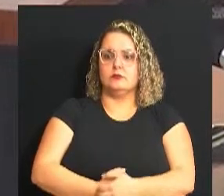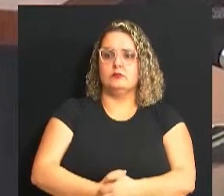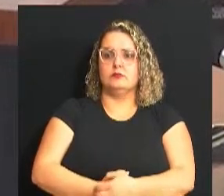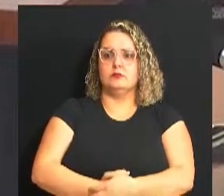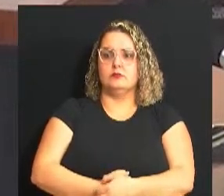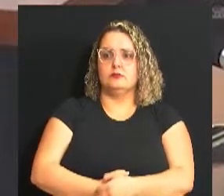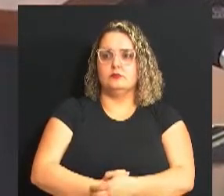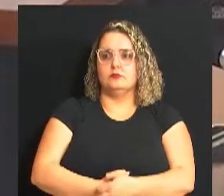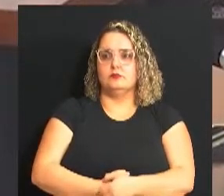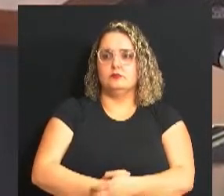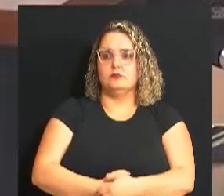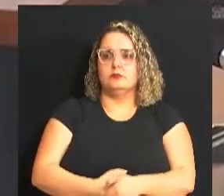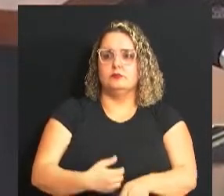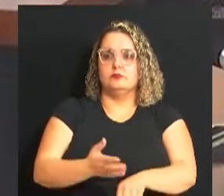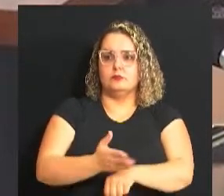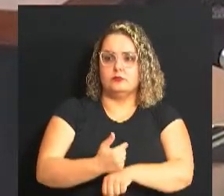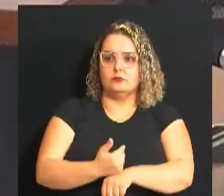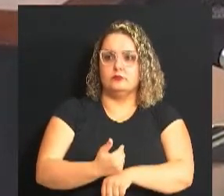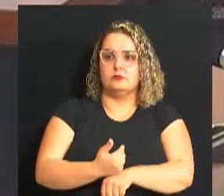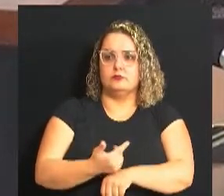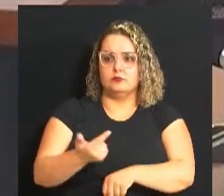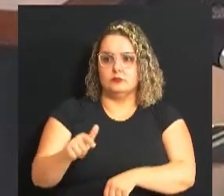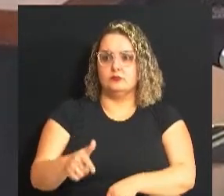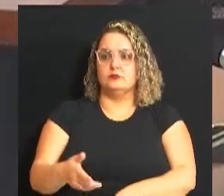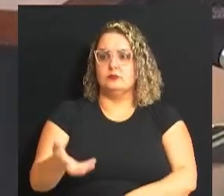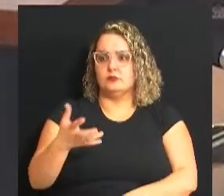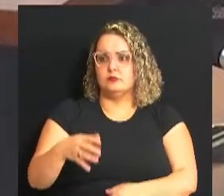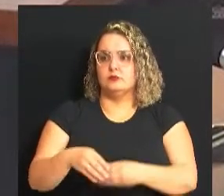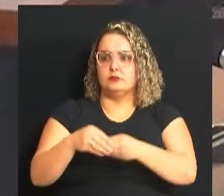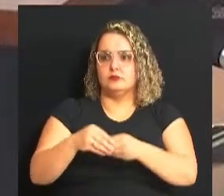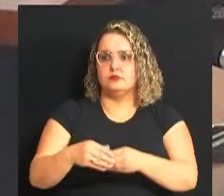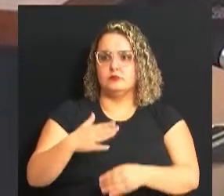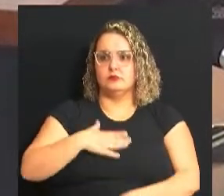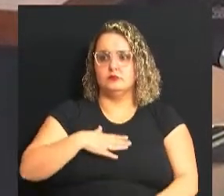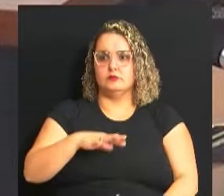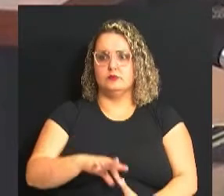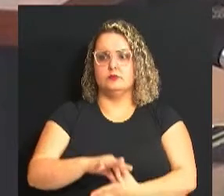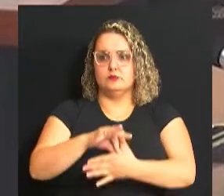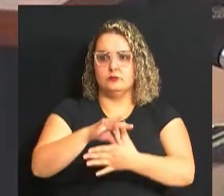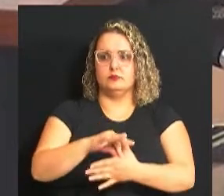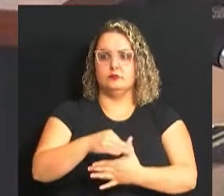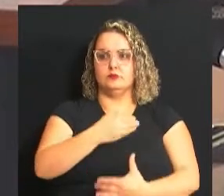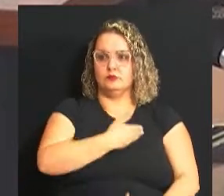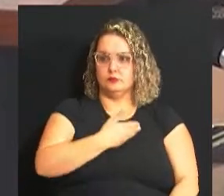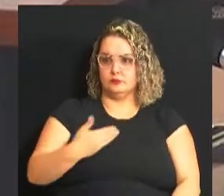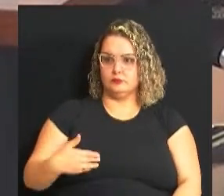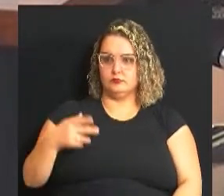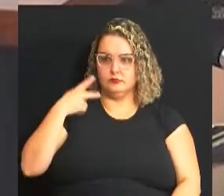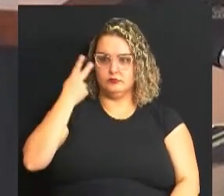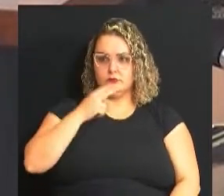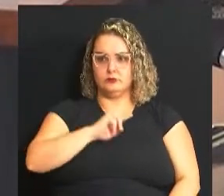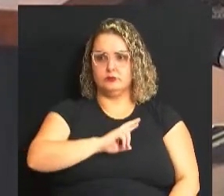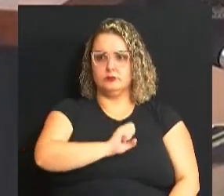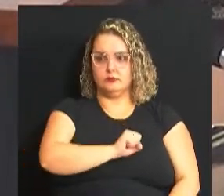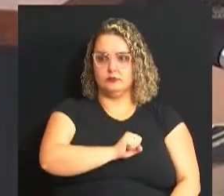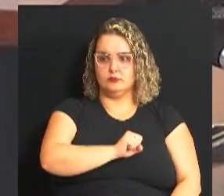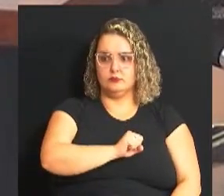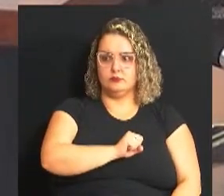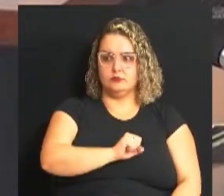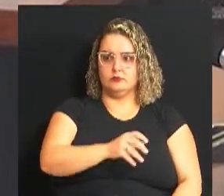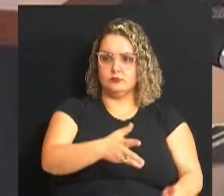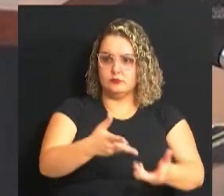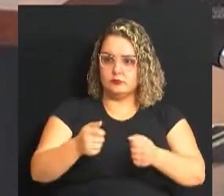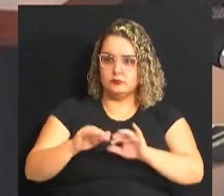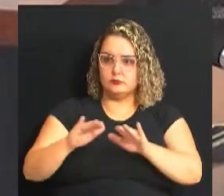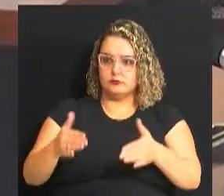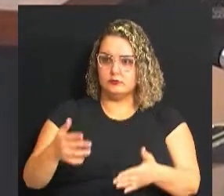de darmos continuidade, eu gostaria de cumprimentar meu líder de governo, vereador Luiz Rossini, e queria convidar você para a mesa,